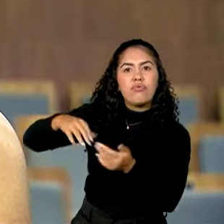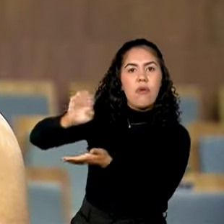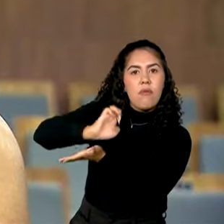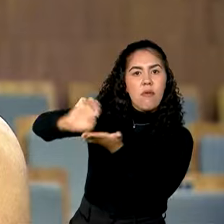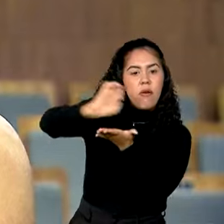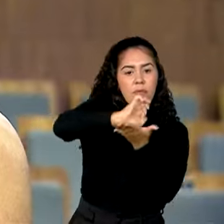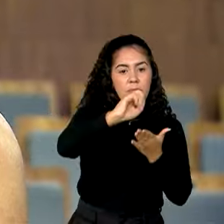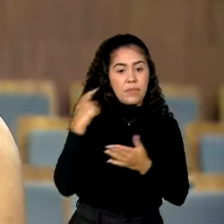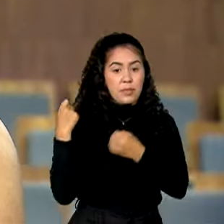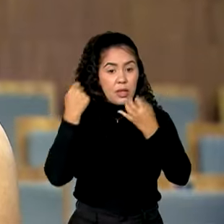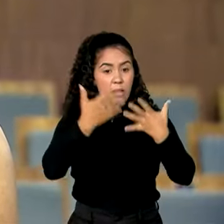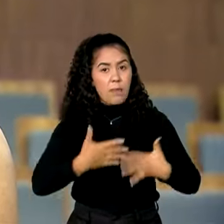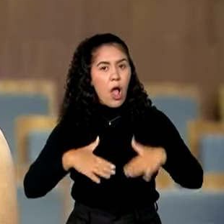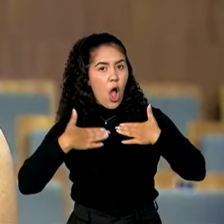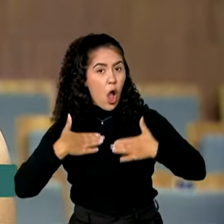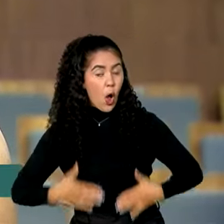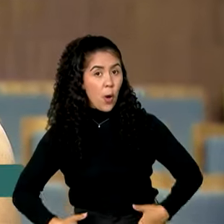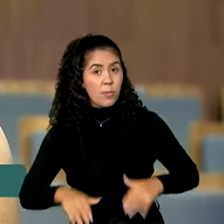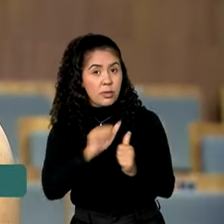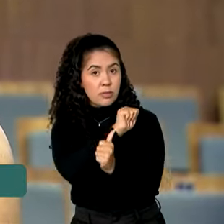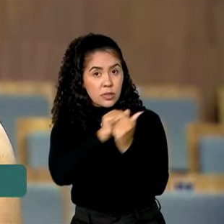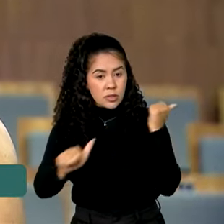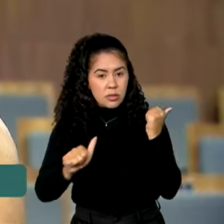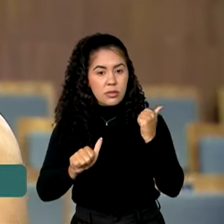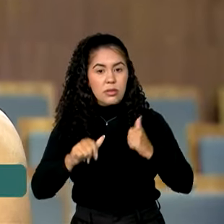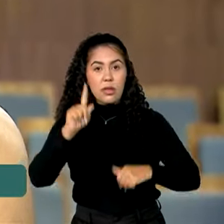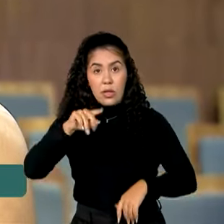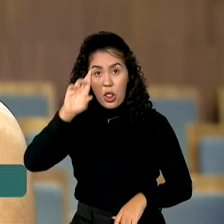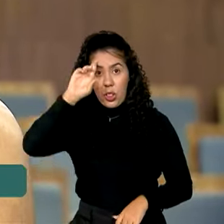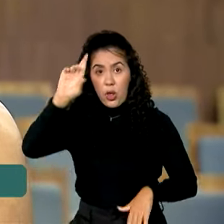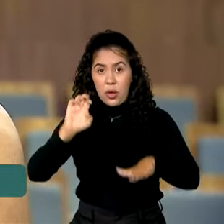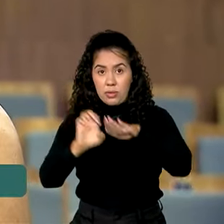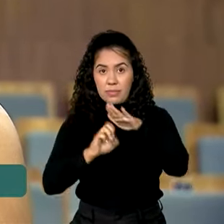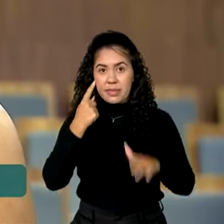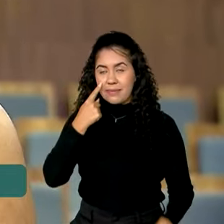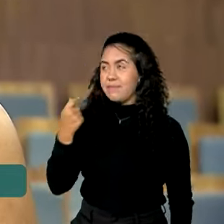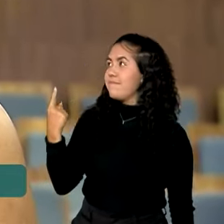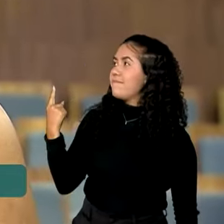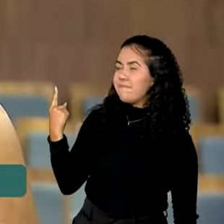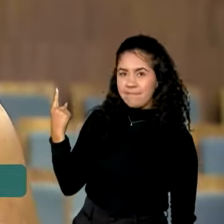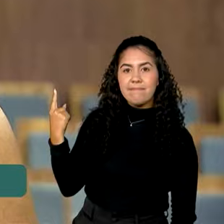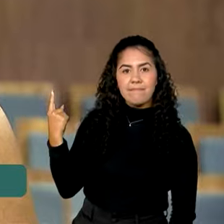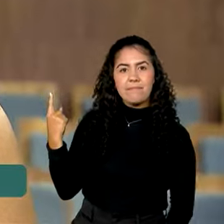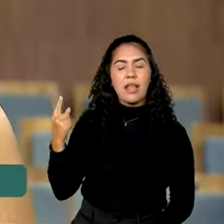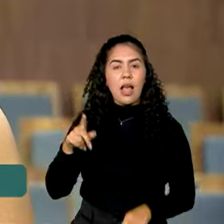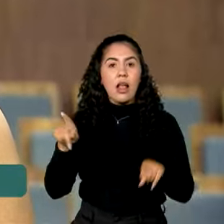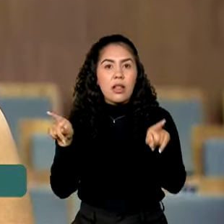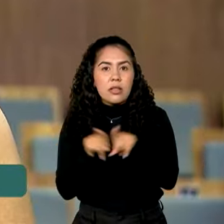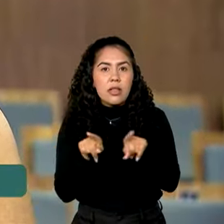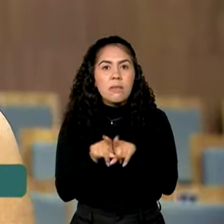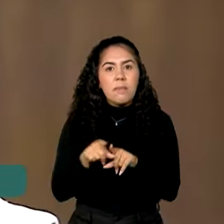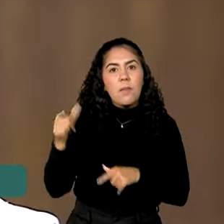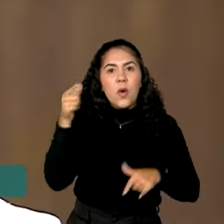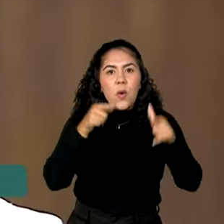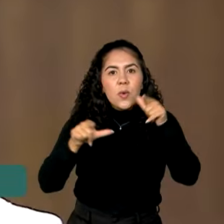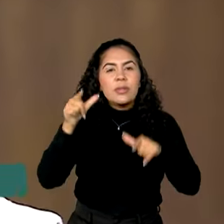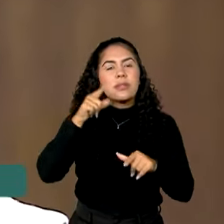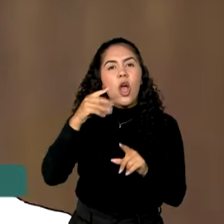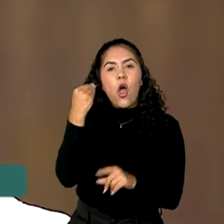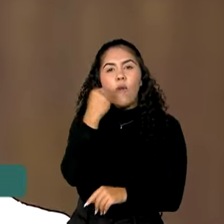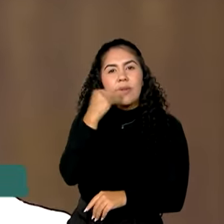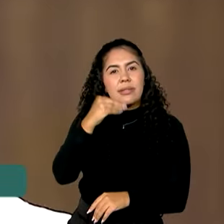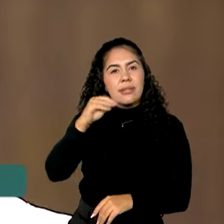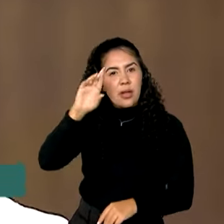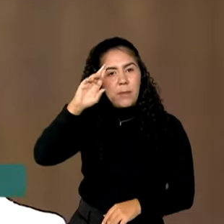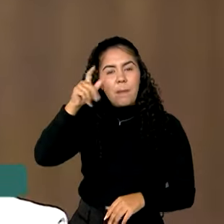As roupas esportivas fabricadas por essa empresária conquistaram os consumidores dos Estados Unidos. E há